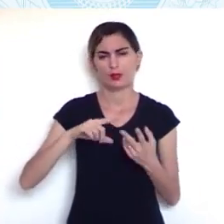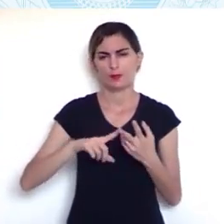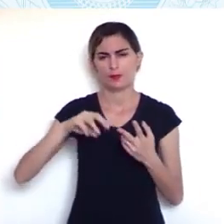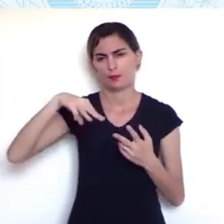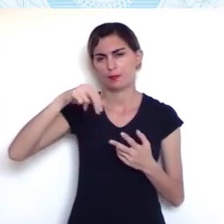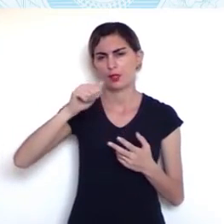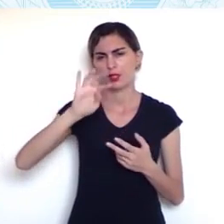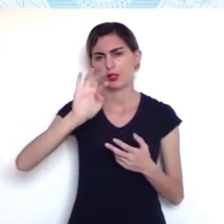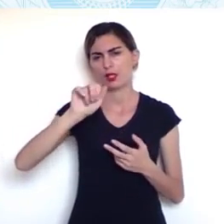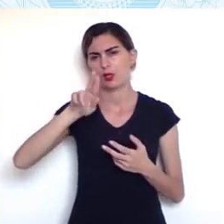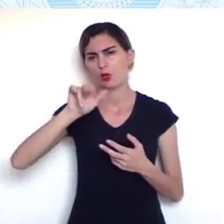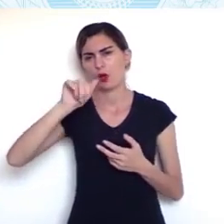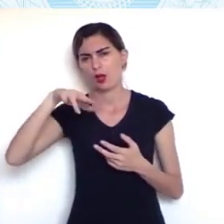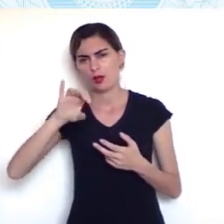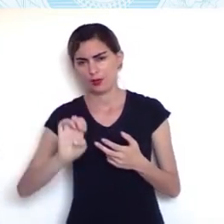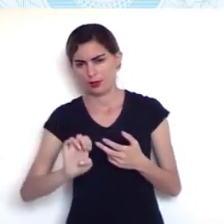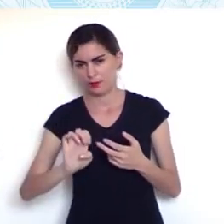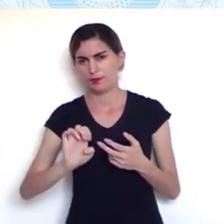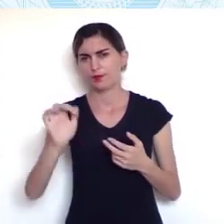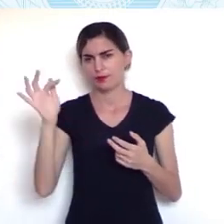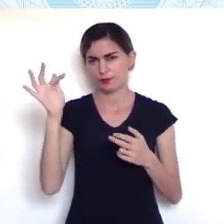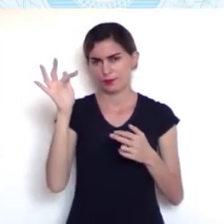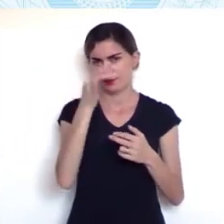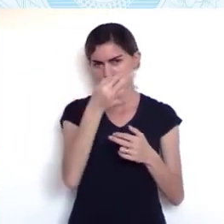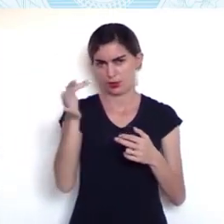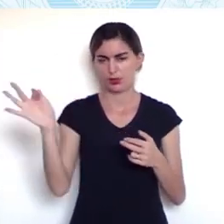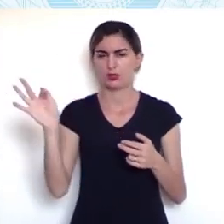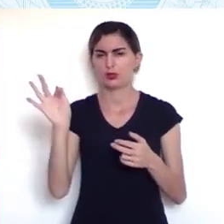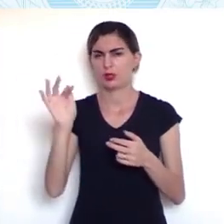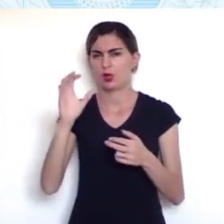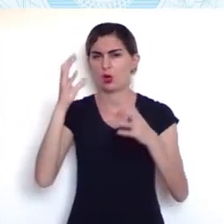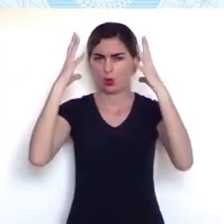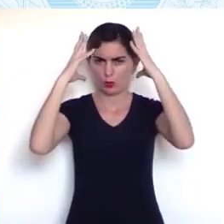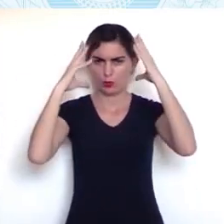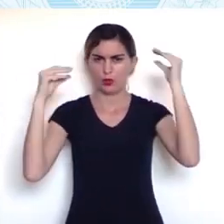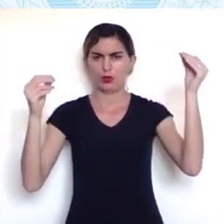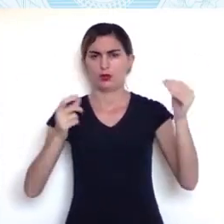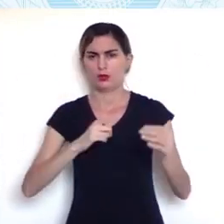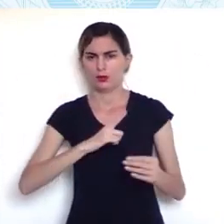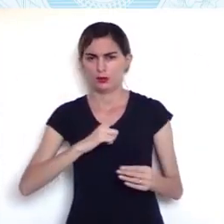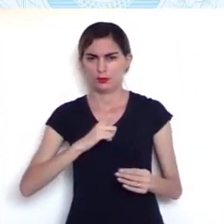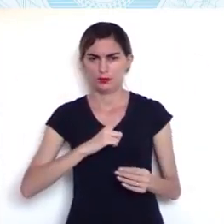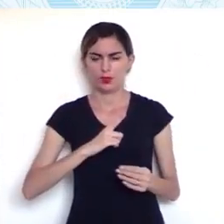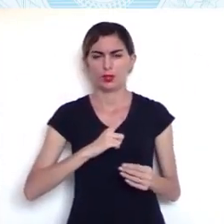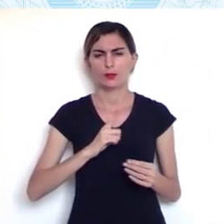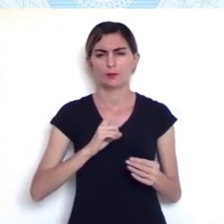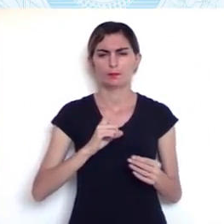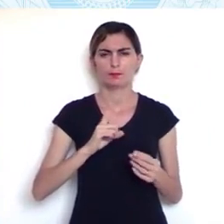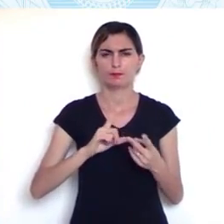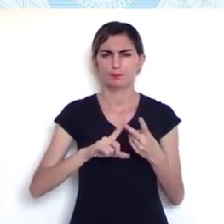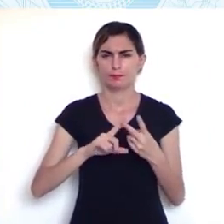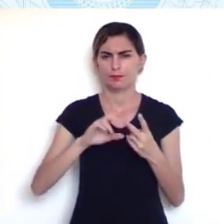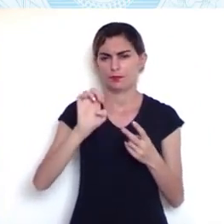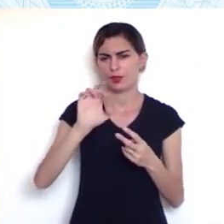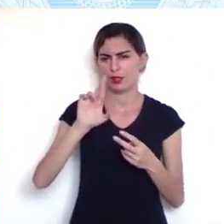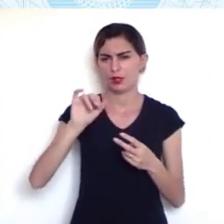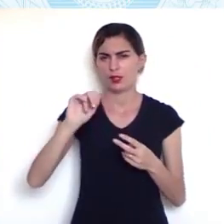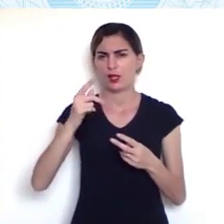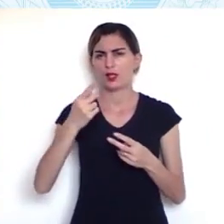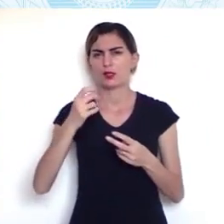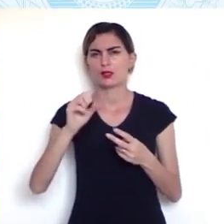dos ensaios na França. Na Holanda nós teremos o Erasmo de